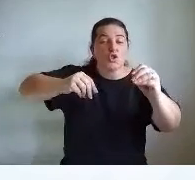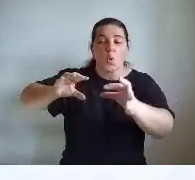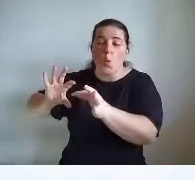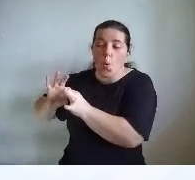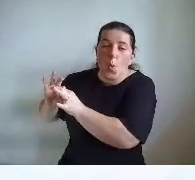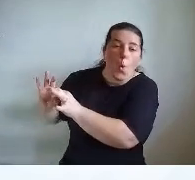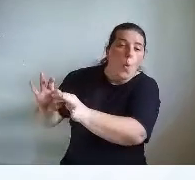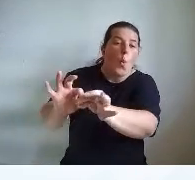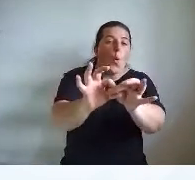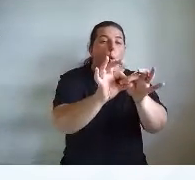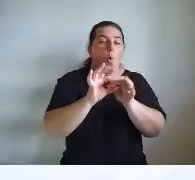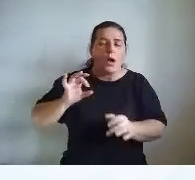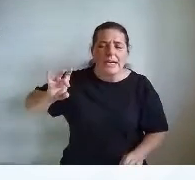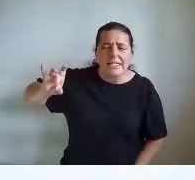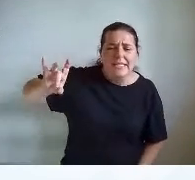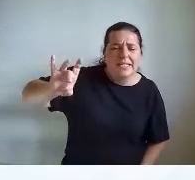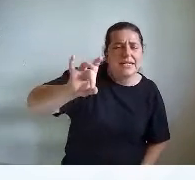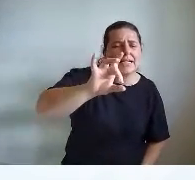de cada pessoa